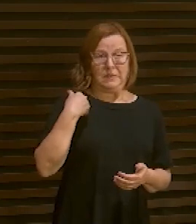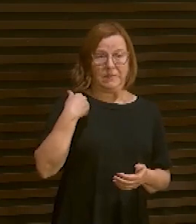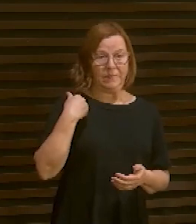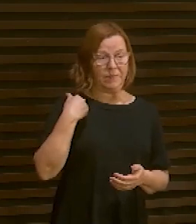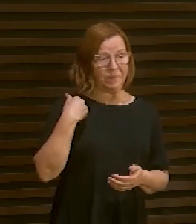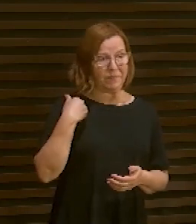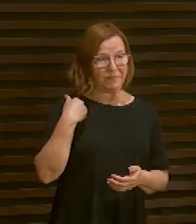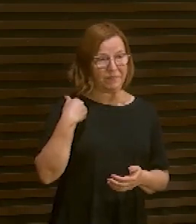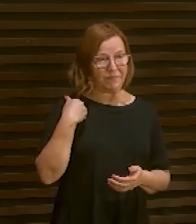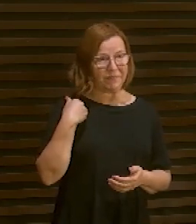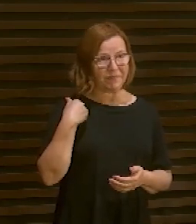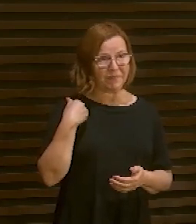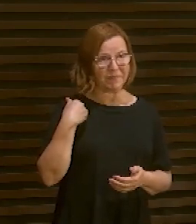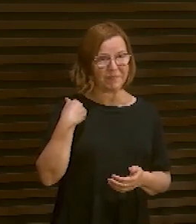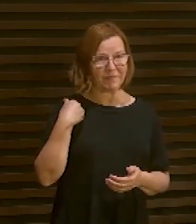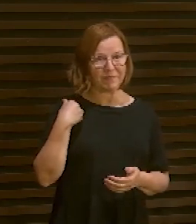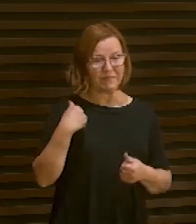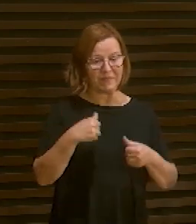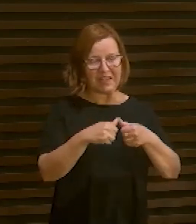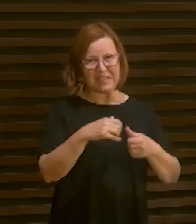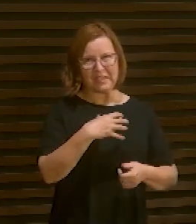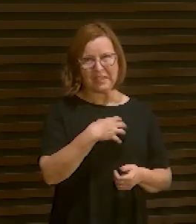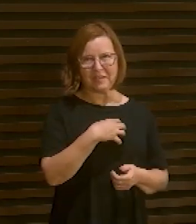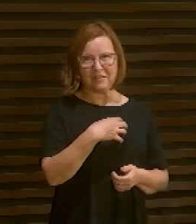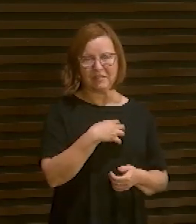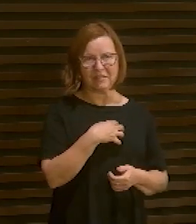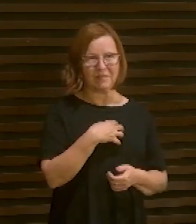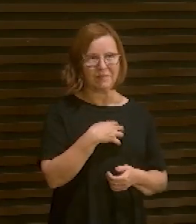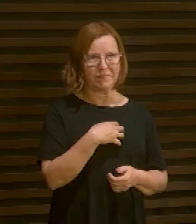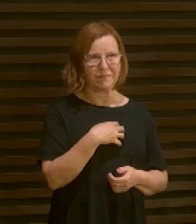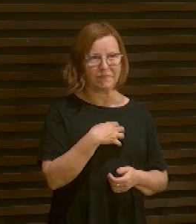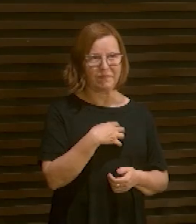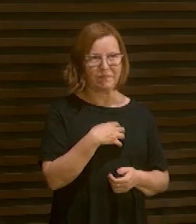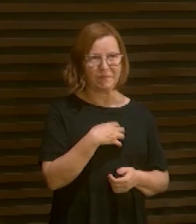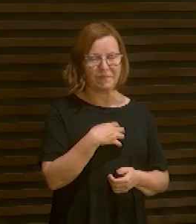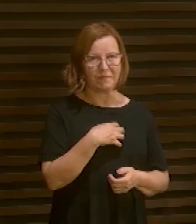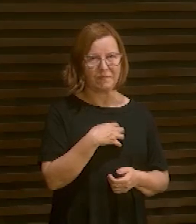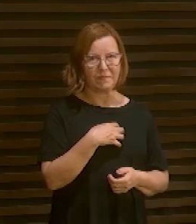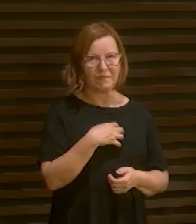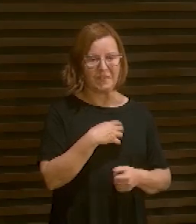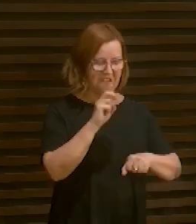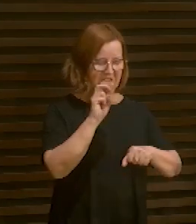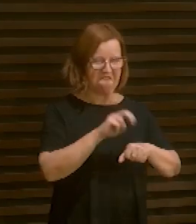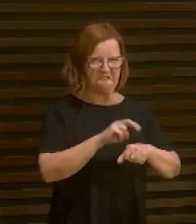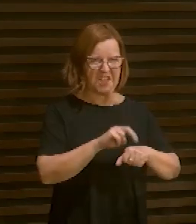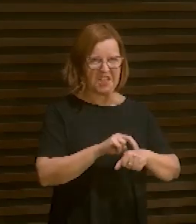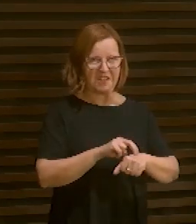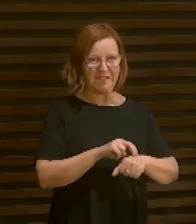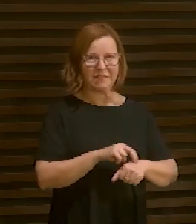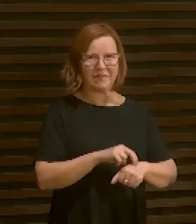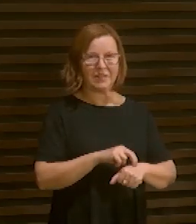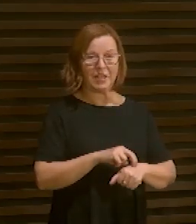soberba, essa natureza do veneno da serpente, que a gente querer ser